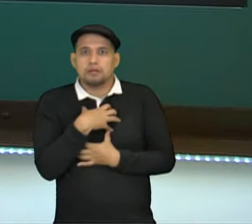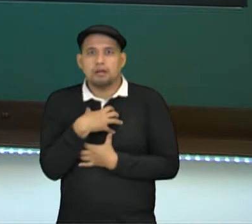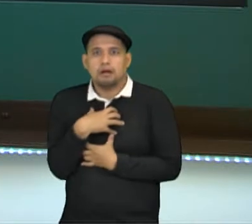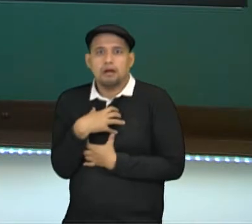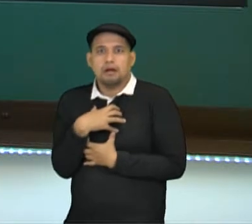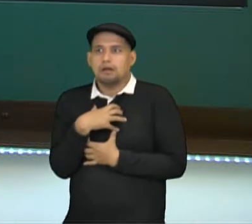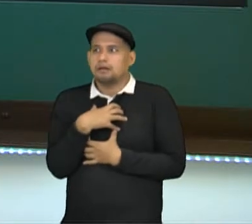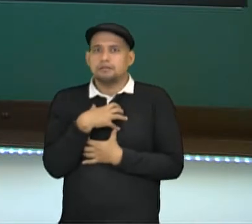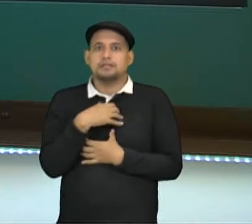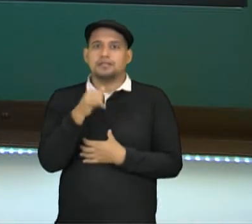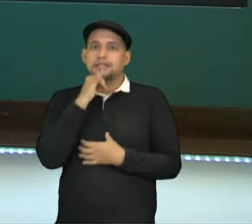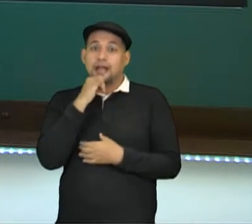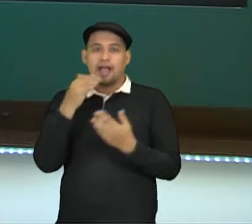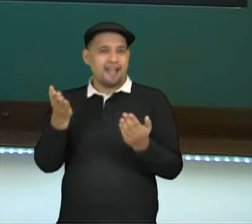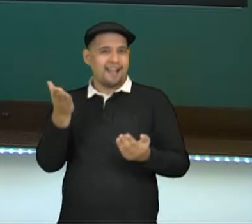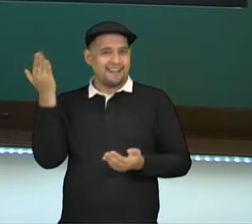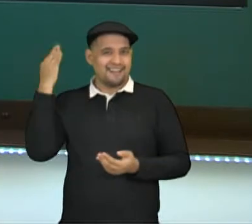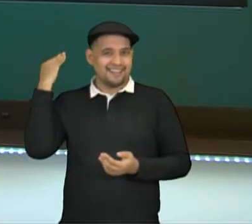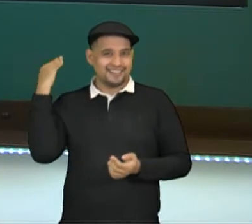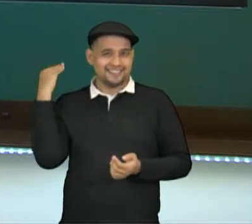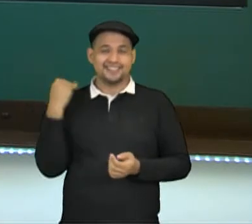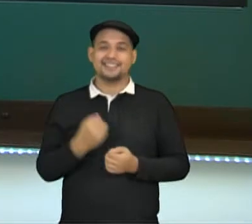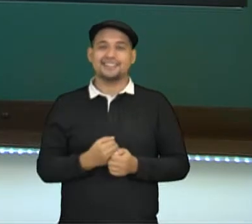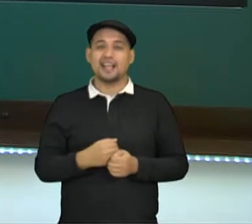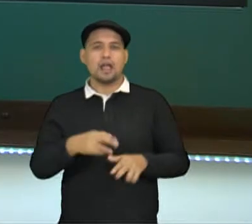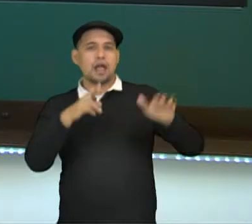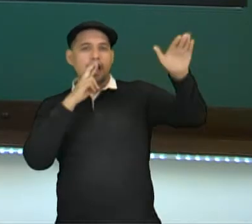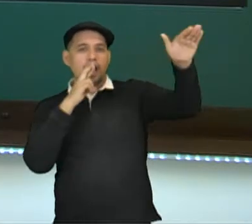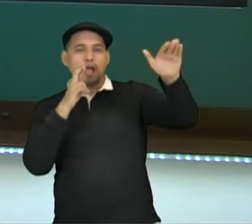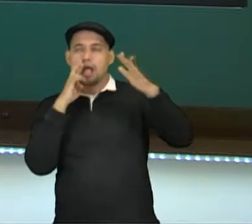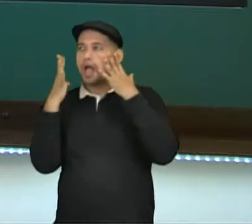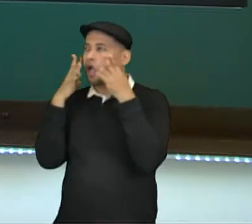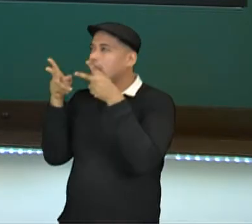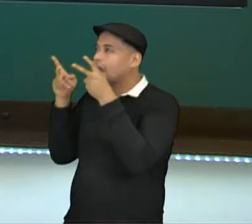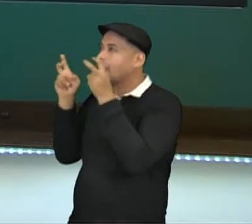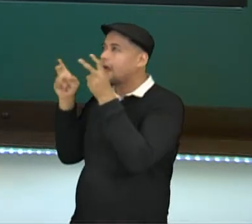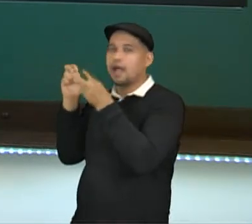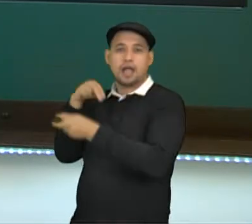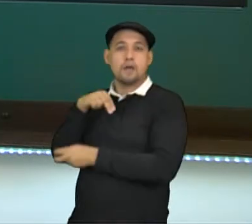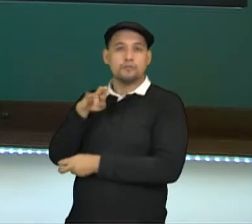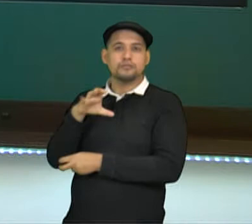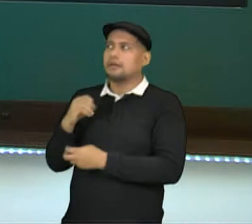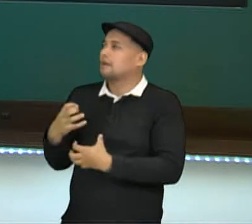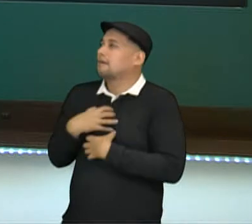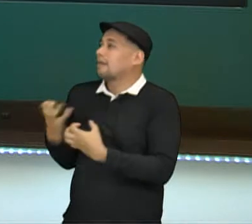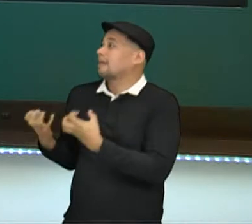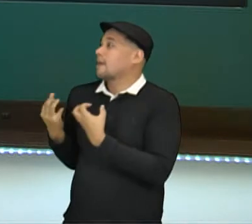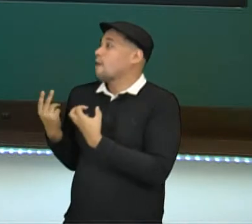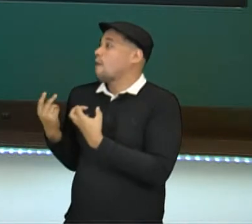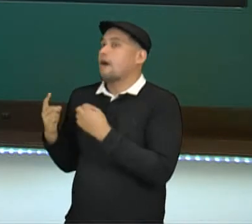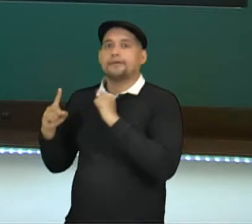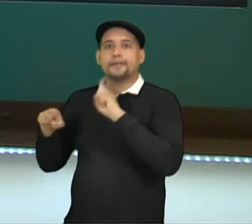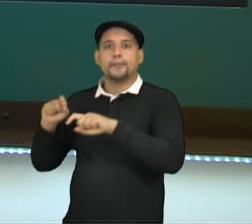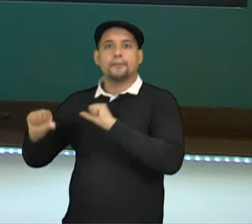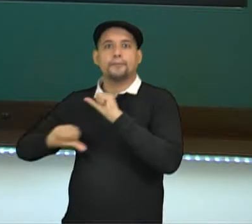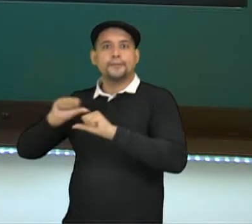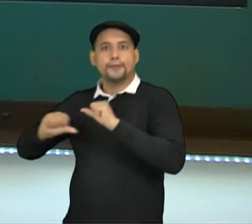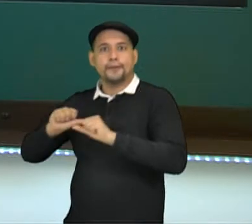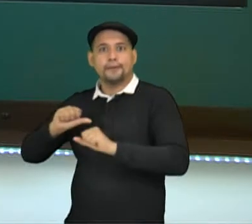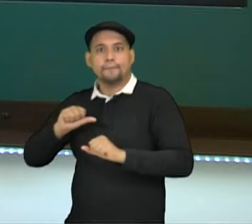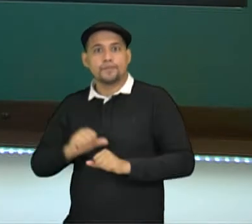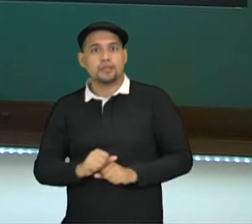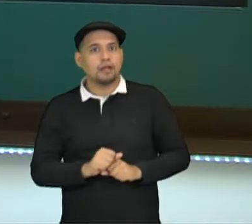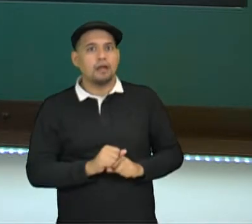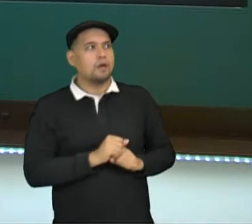um exemplo se tornou exemplo do outro. Mas exemplo do quê? De violência, gente. Então, aqui, exatamente um espírito de violência e,